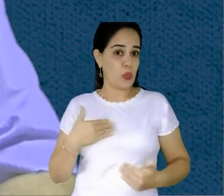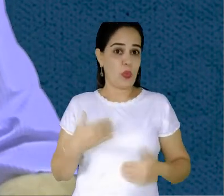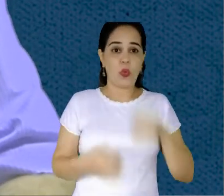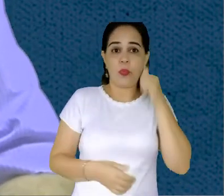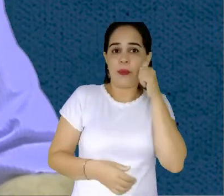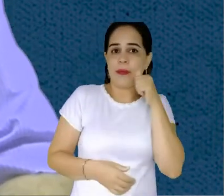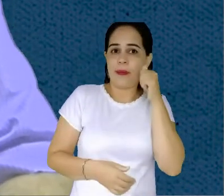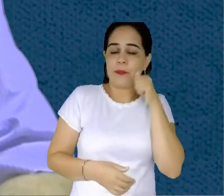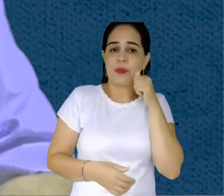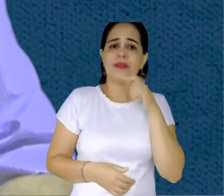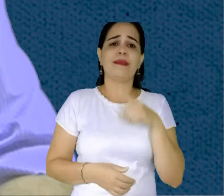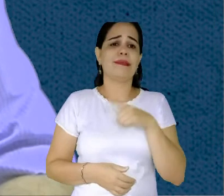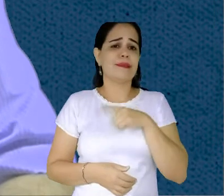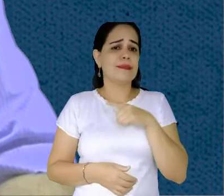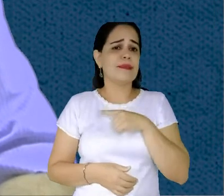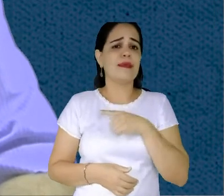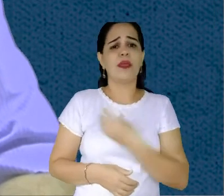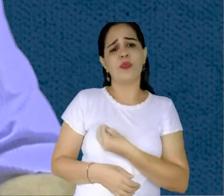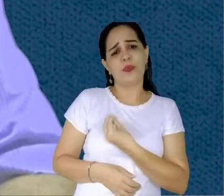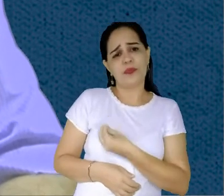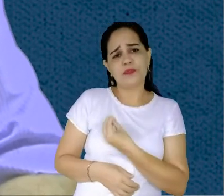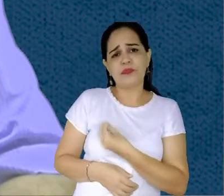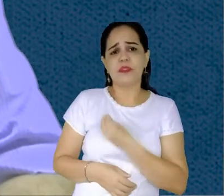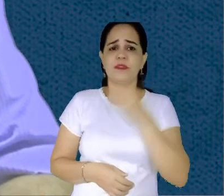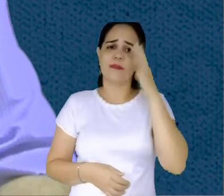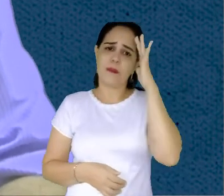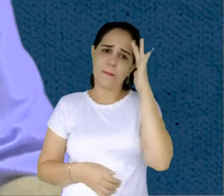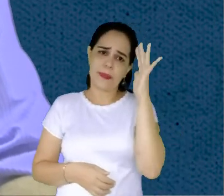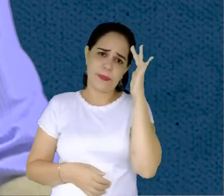dela, dentro dela, gerou uma criança e que essa criança